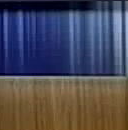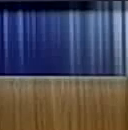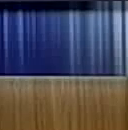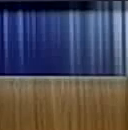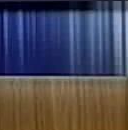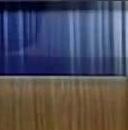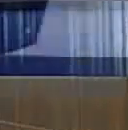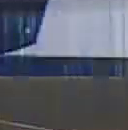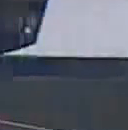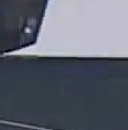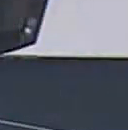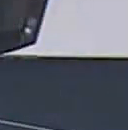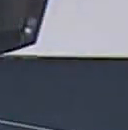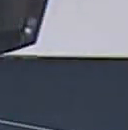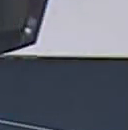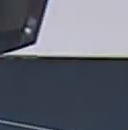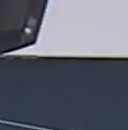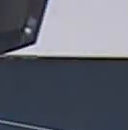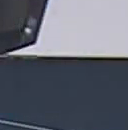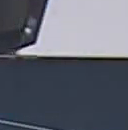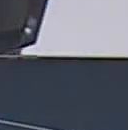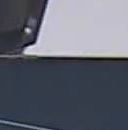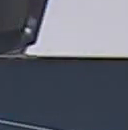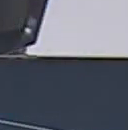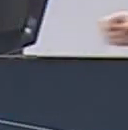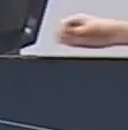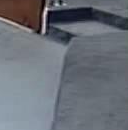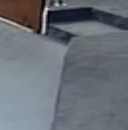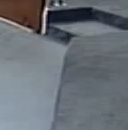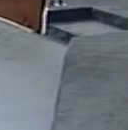Turma do STF acompanhar a audiência pública.